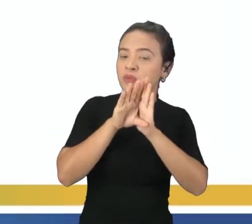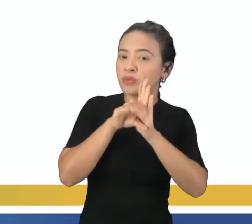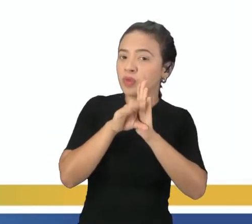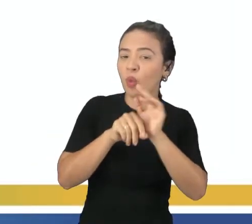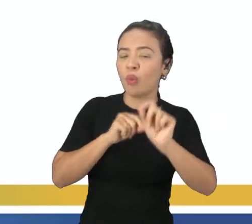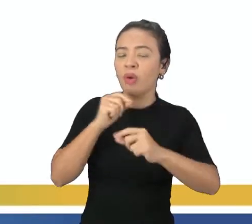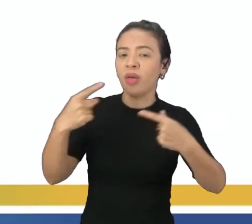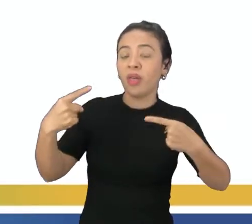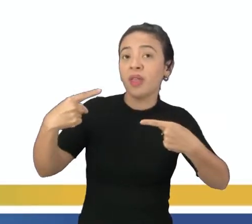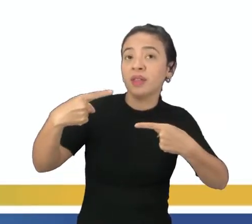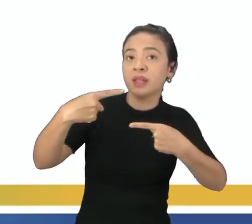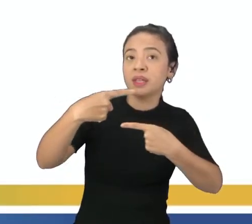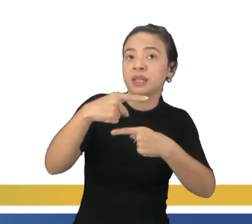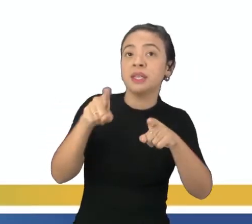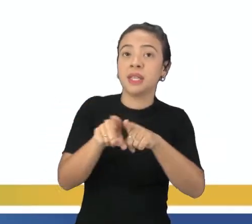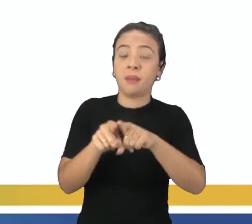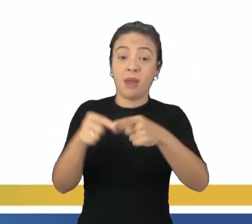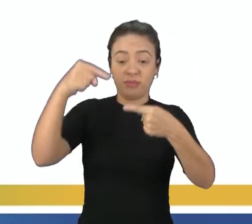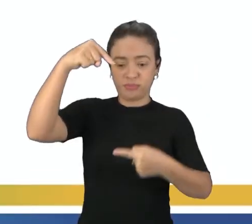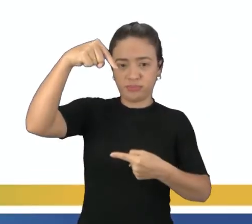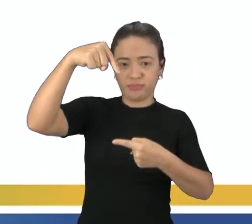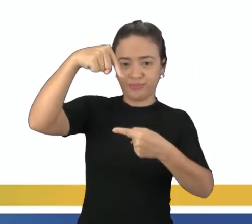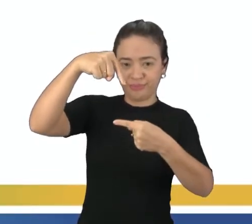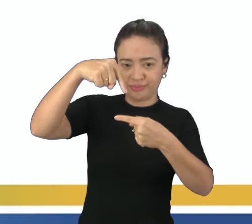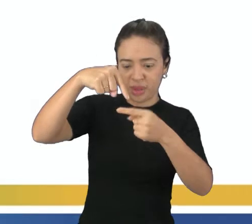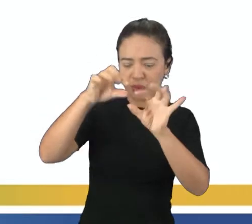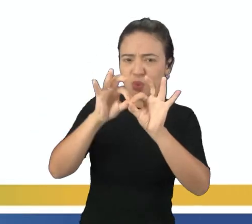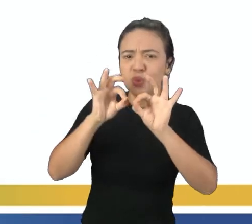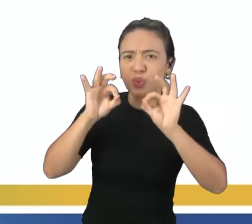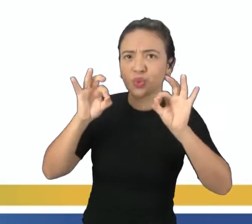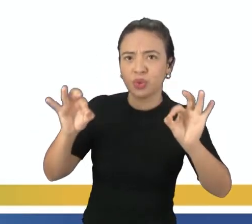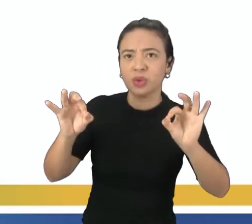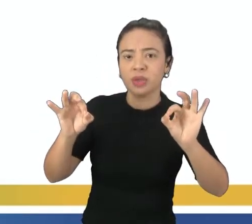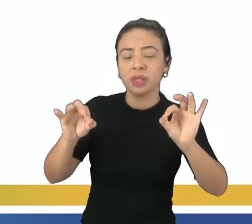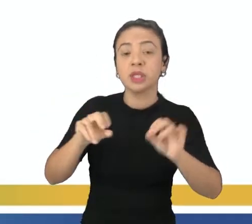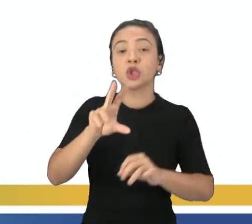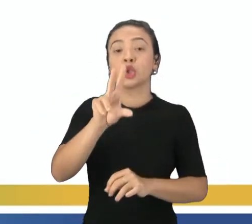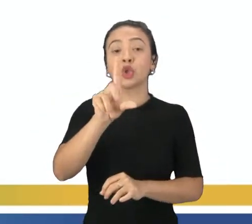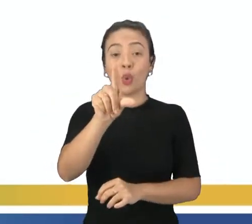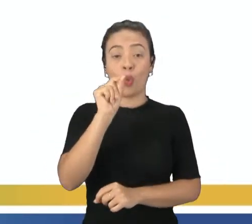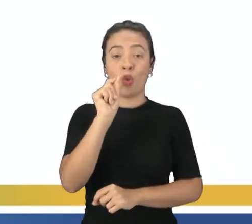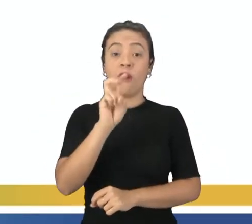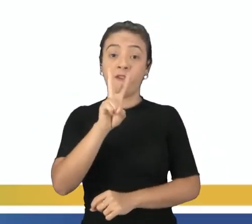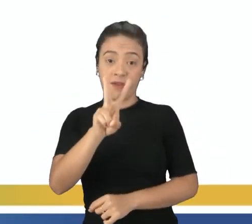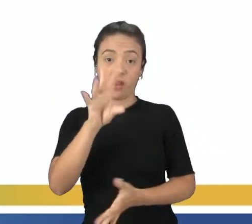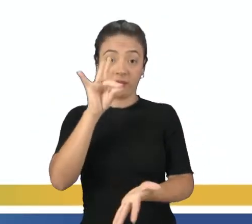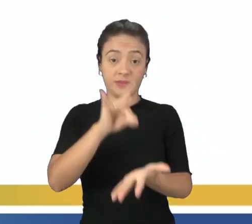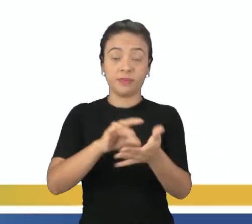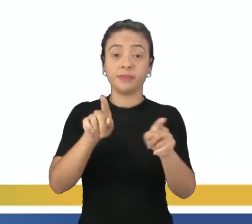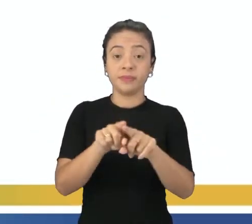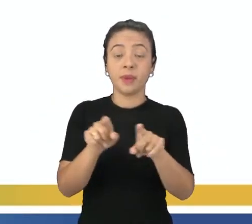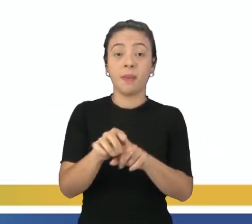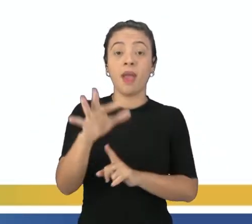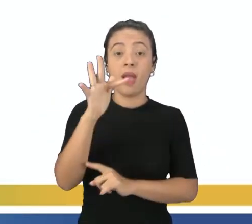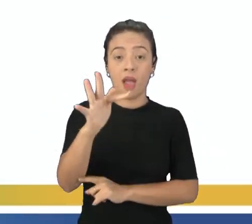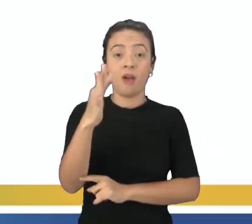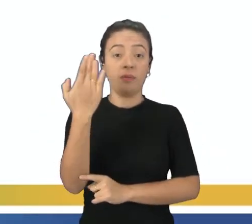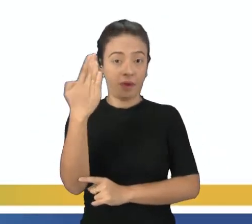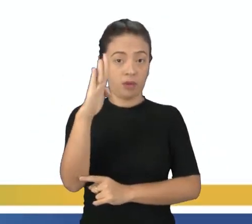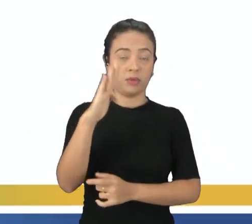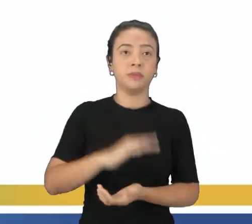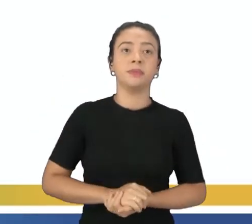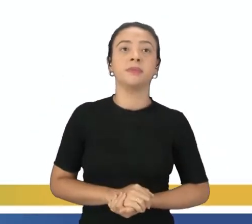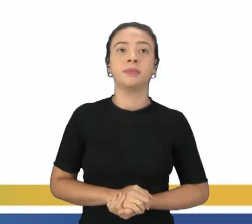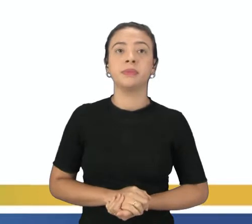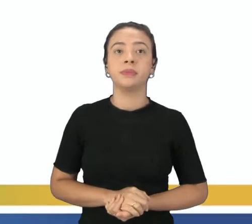de perpendicularidade e paralelismo entre retas, marque V para verdadeiro e F para falso. Antes de a